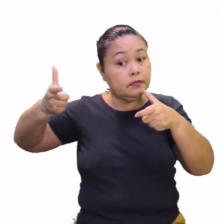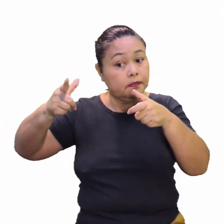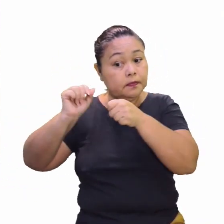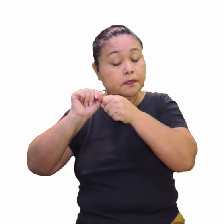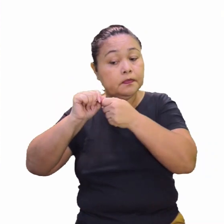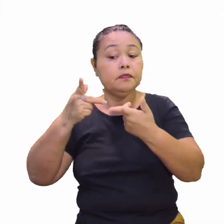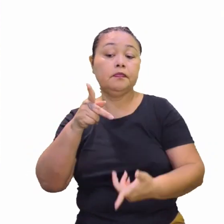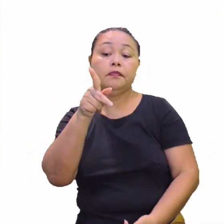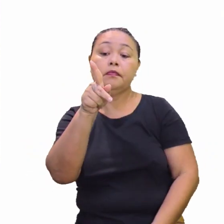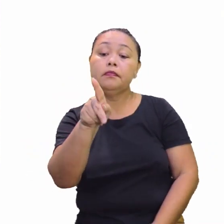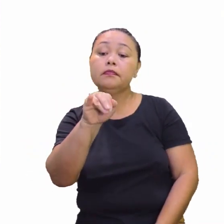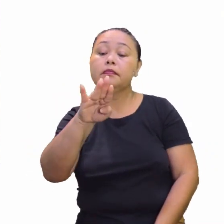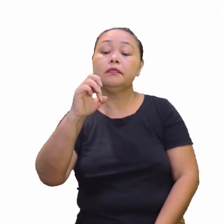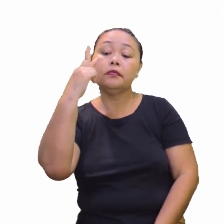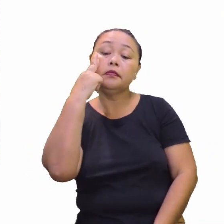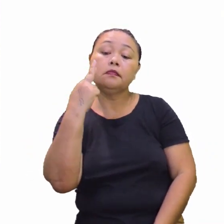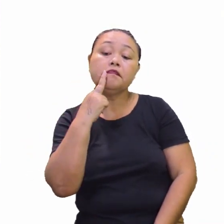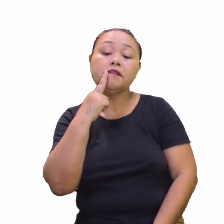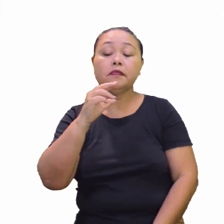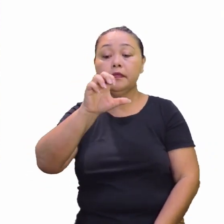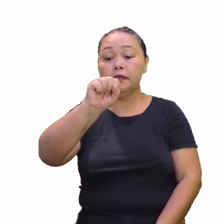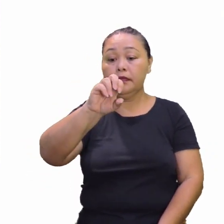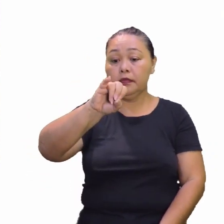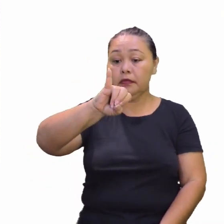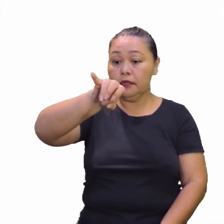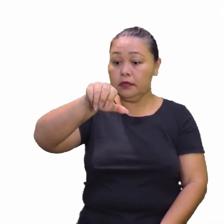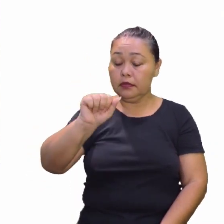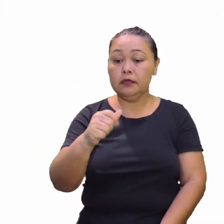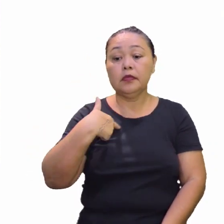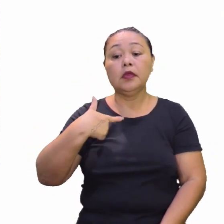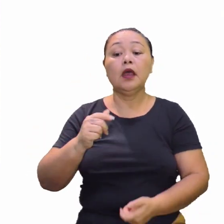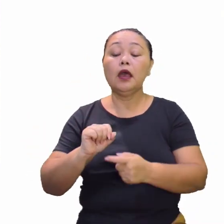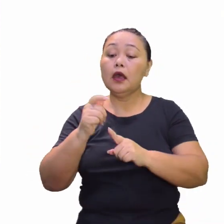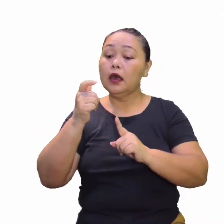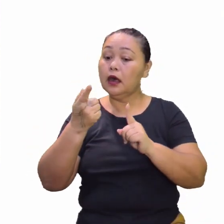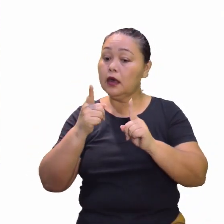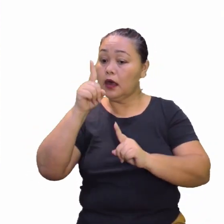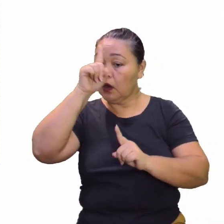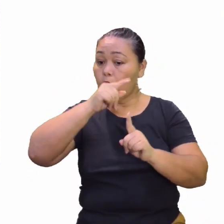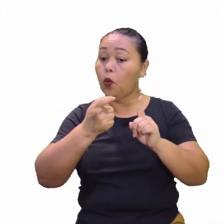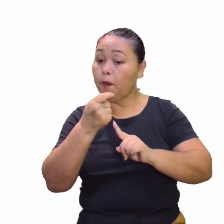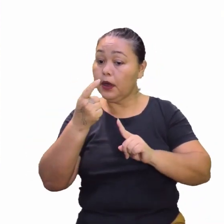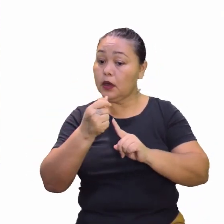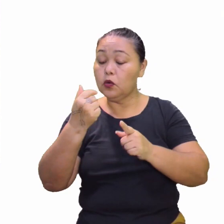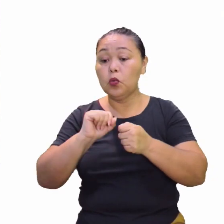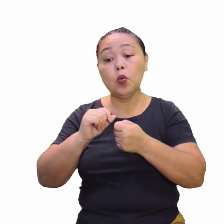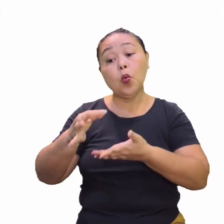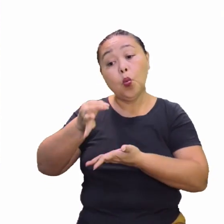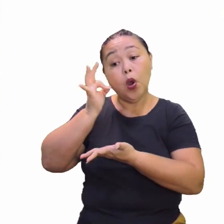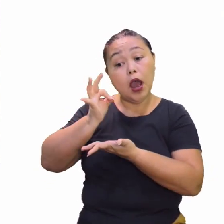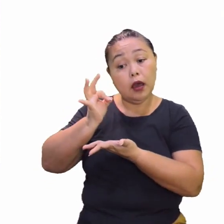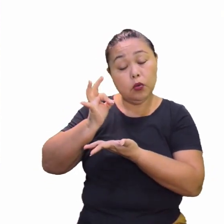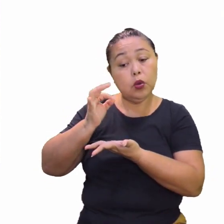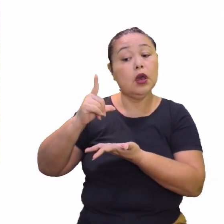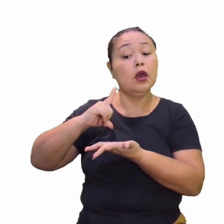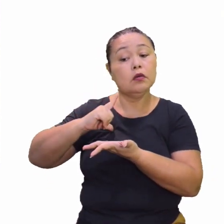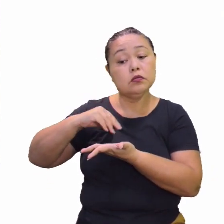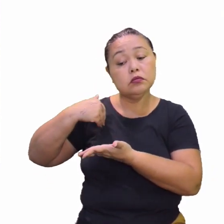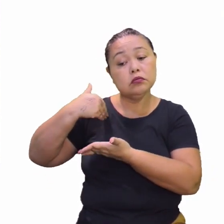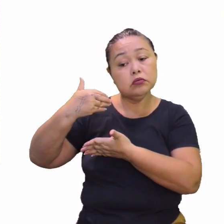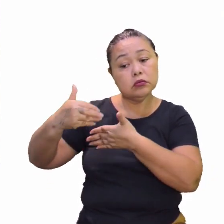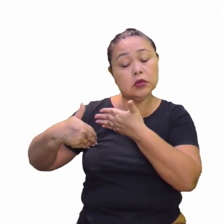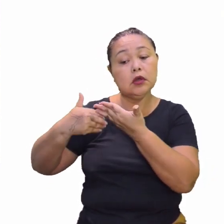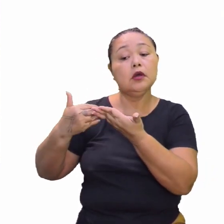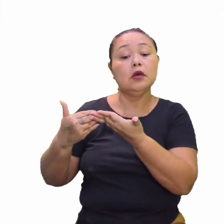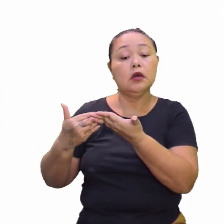participação dentro do PIB de Rondônia, vai ser a soja e o milho. O café, vimos em aulas anteriores que essa produção